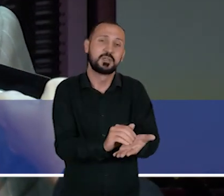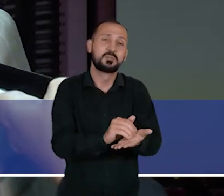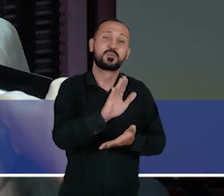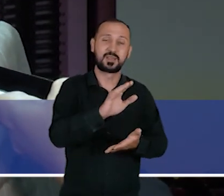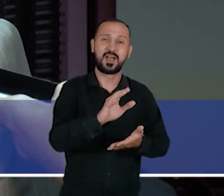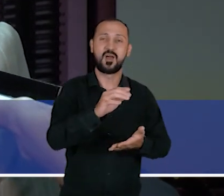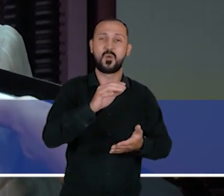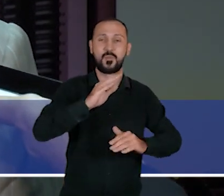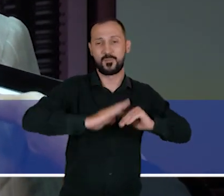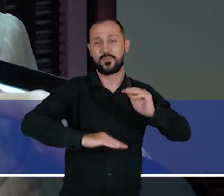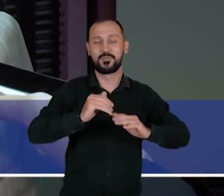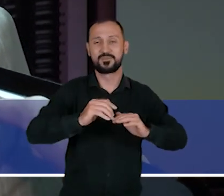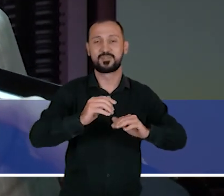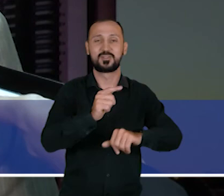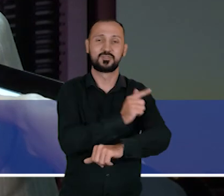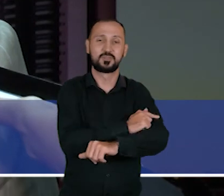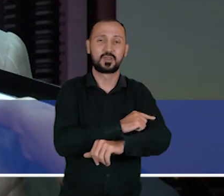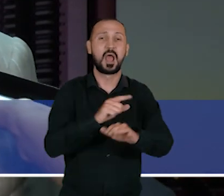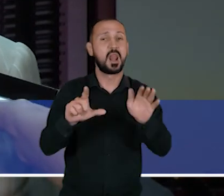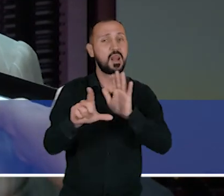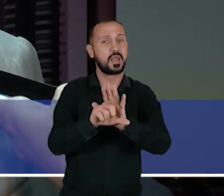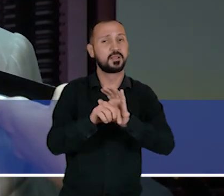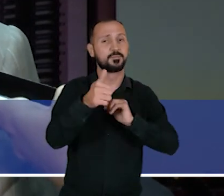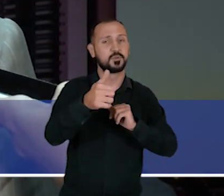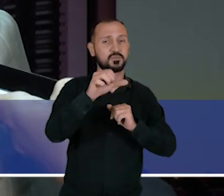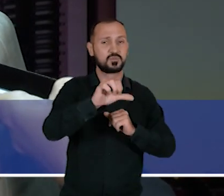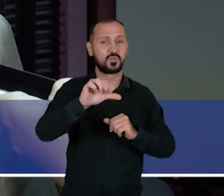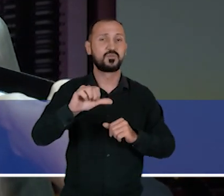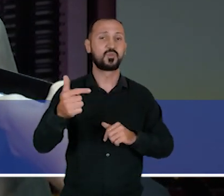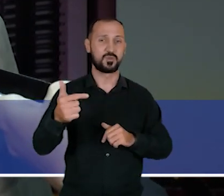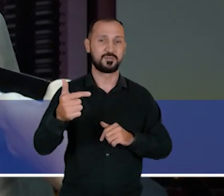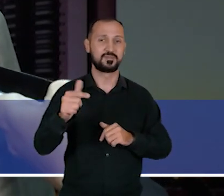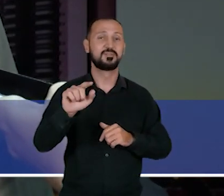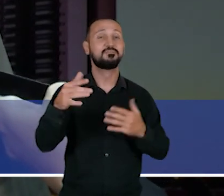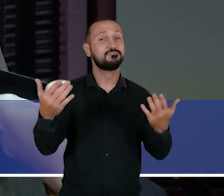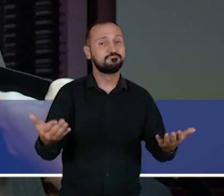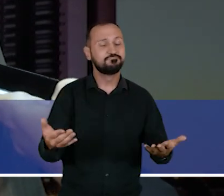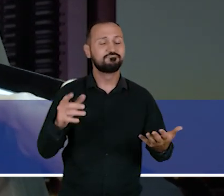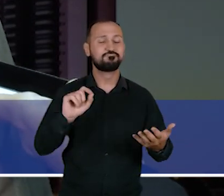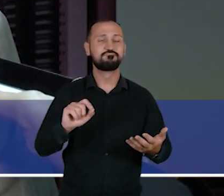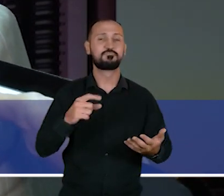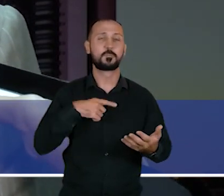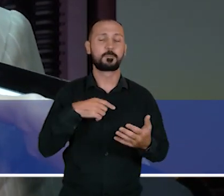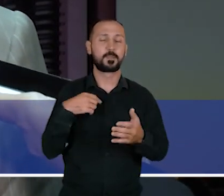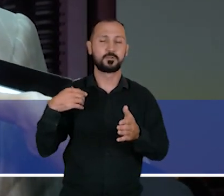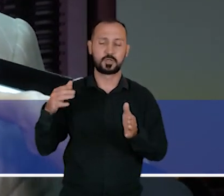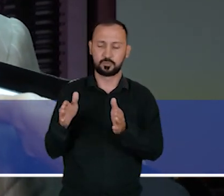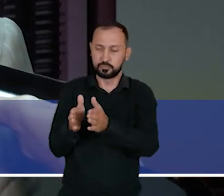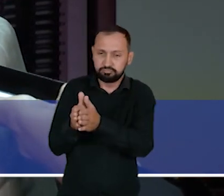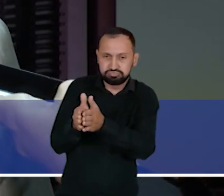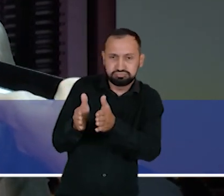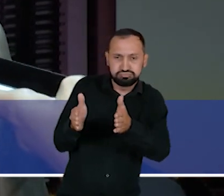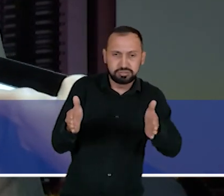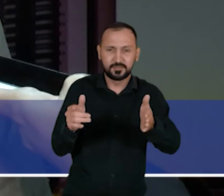improbidade administrativa, cuja lei é de 1992 e, portanto, pelo tempo já decorrido,